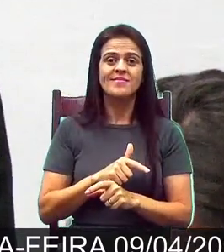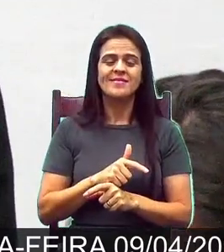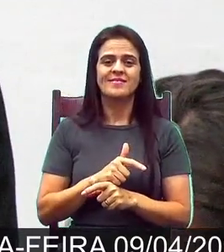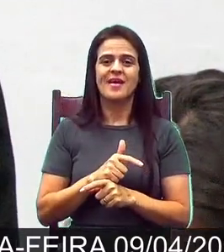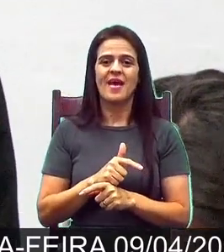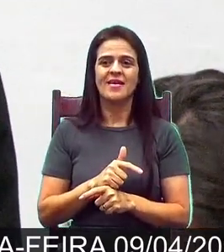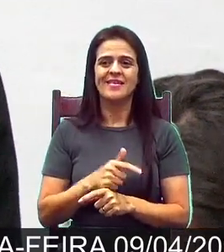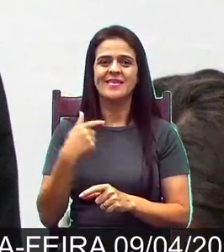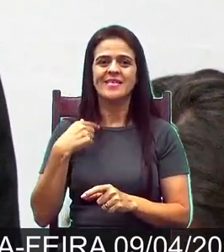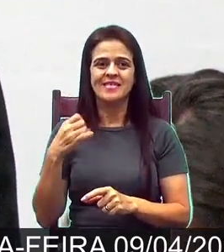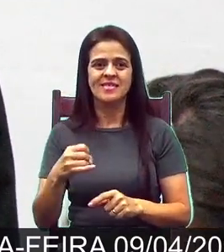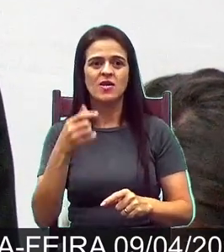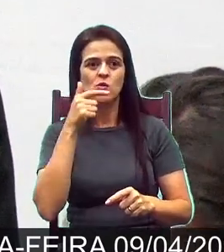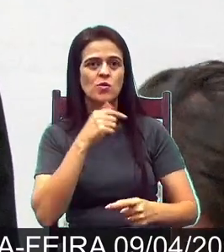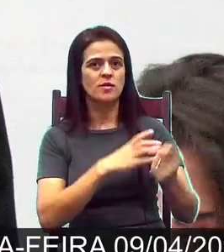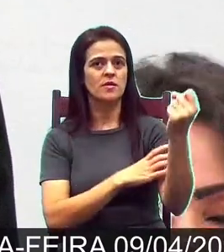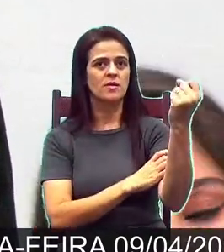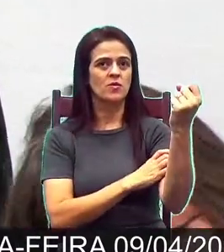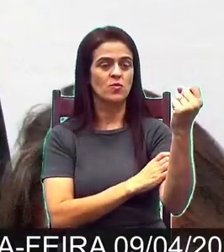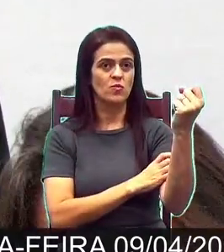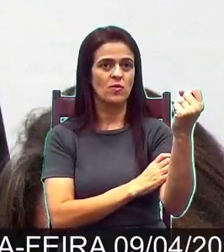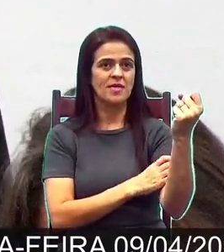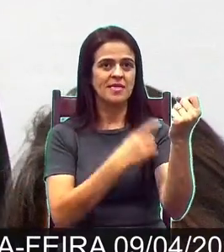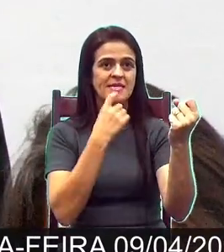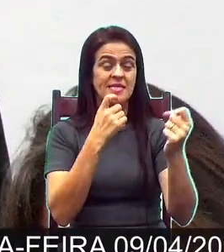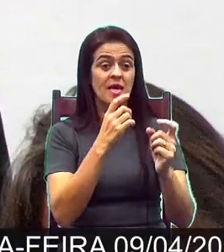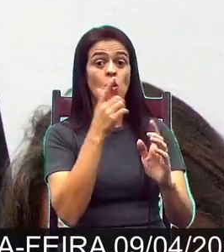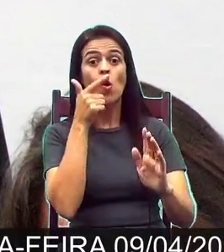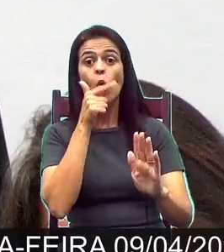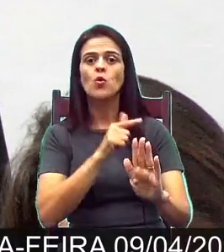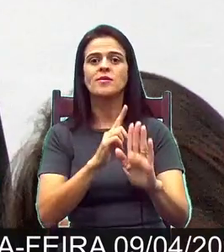benefício, né, através dessa lei, mas para que eles